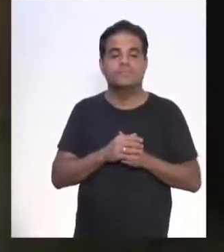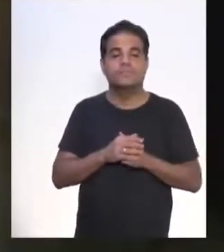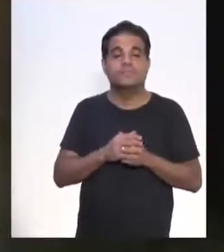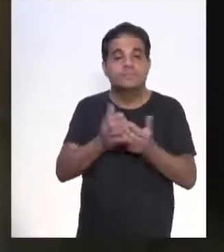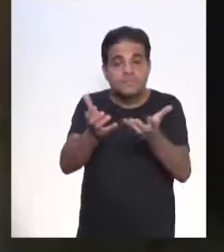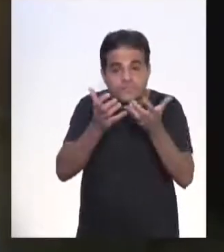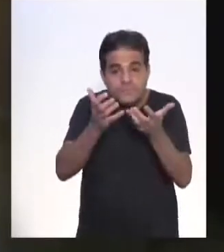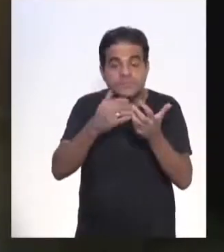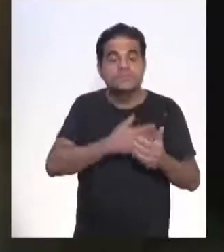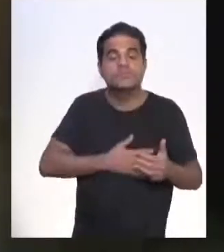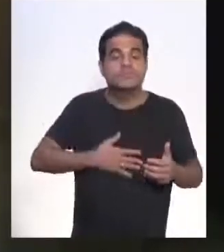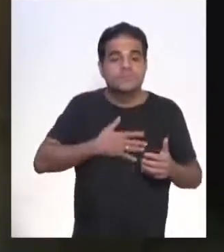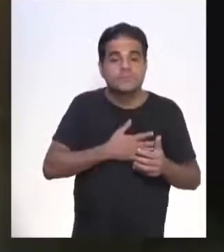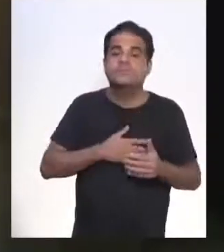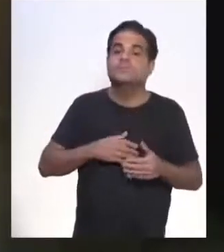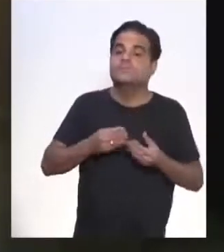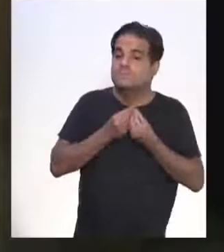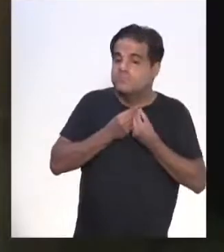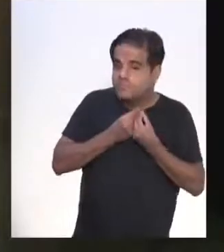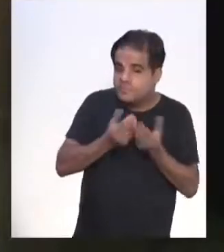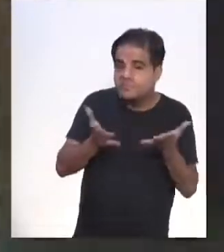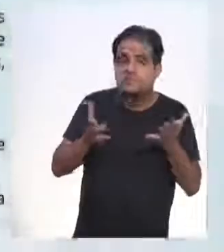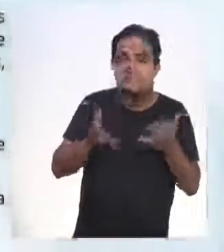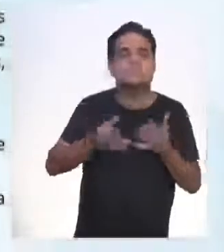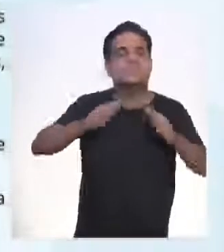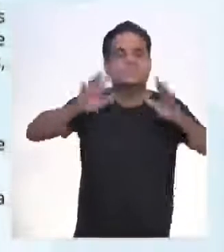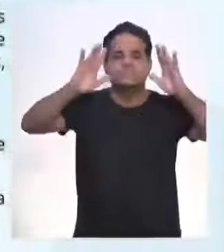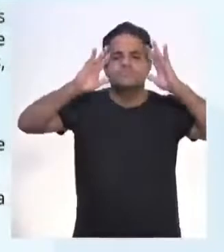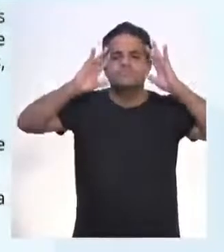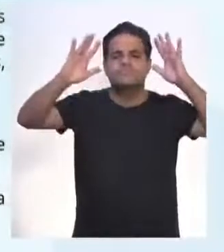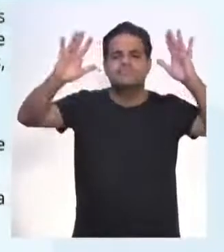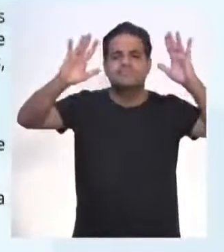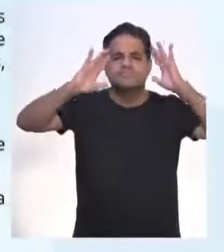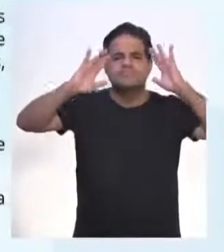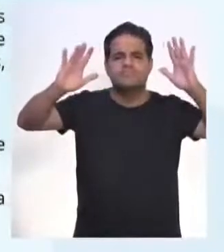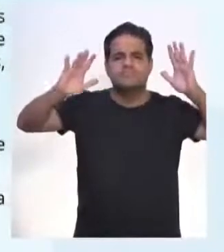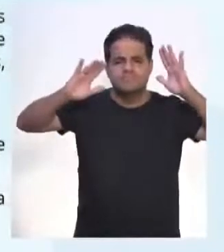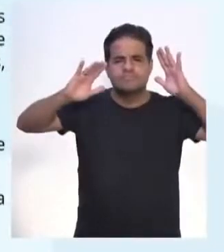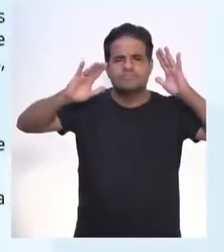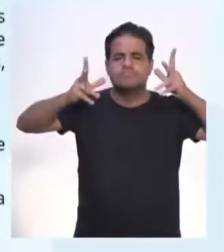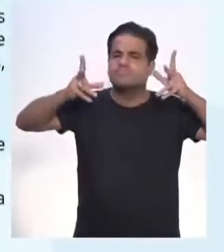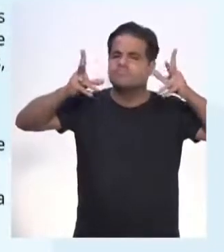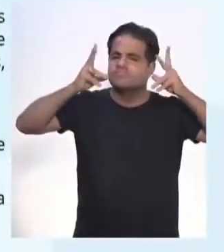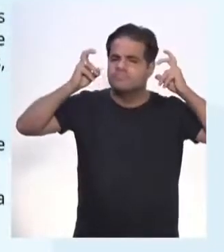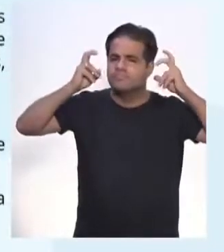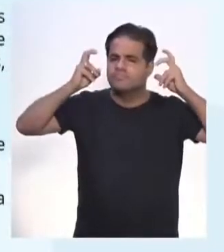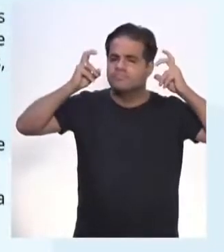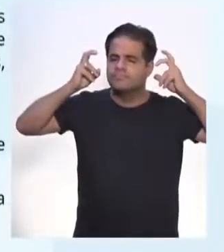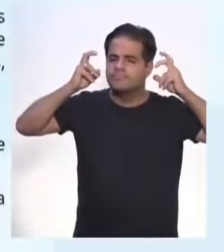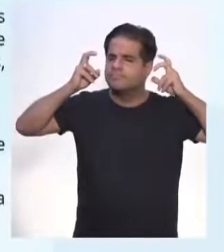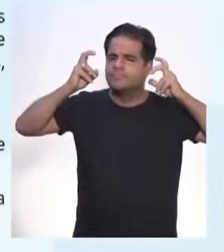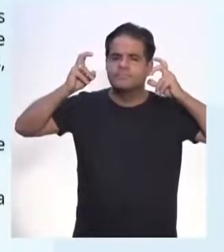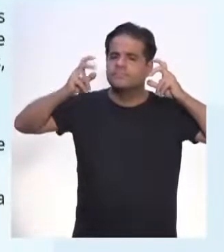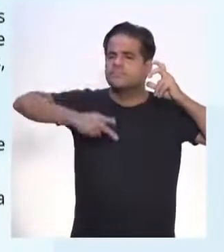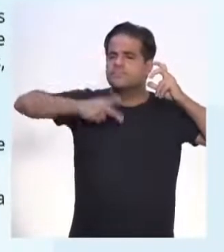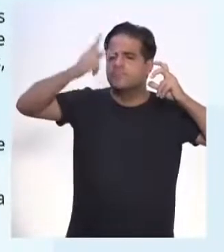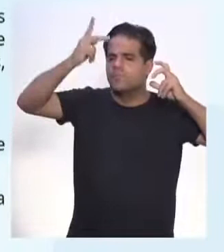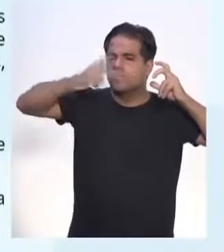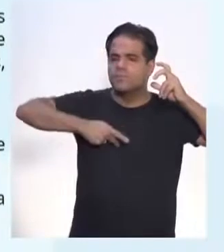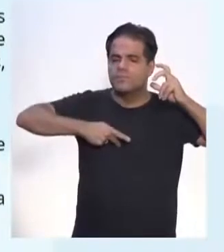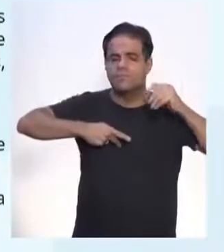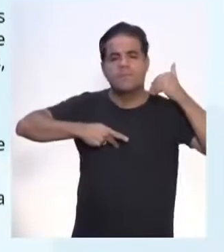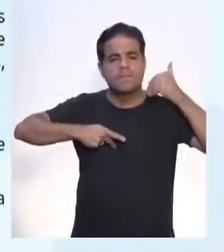mas gostaria aqui de deixar com vocês aqui uma reflexão a respeito da percepção, né, pessoal